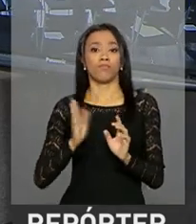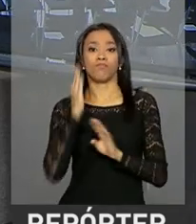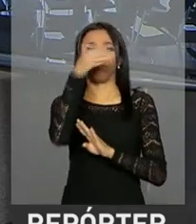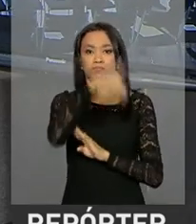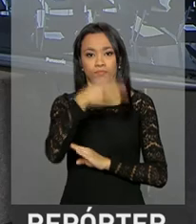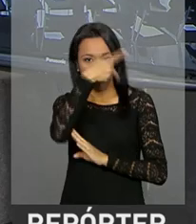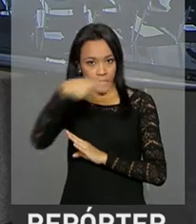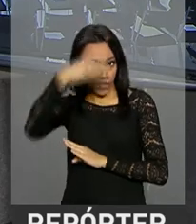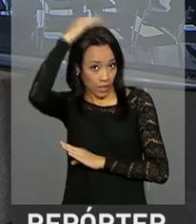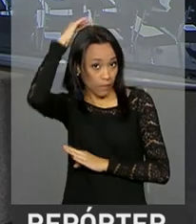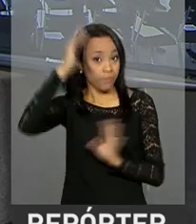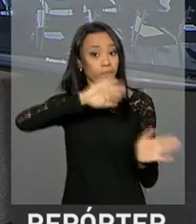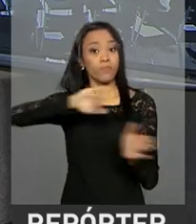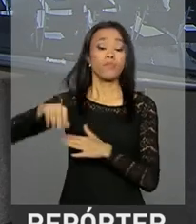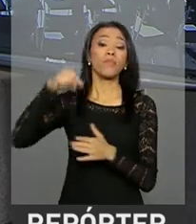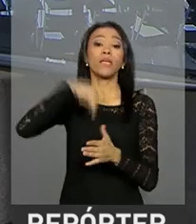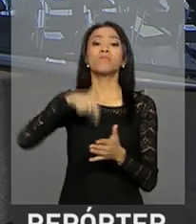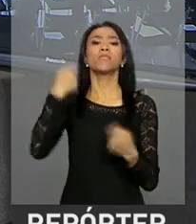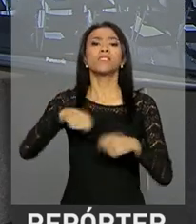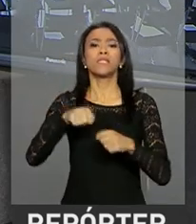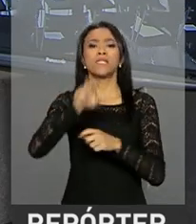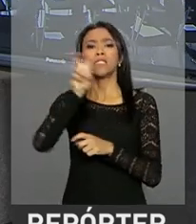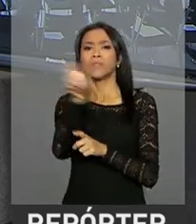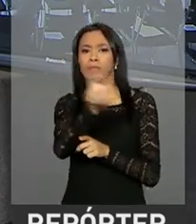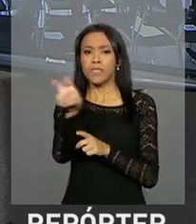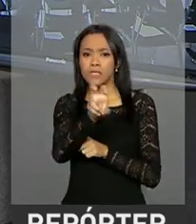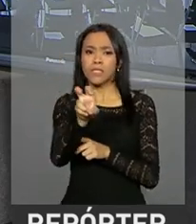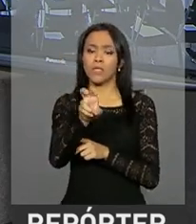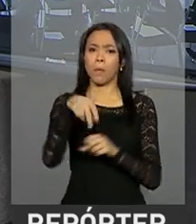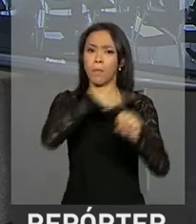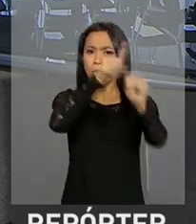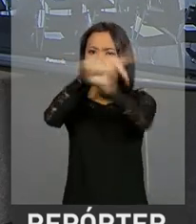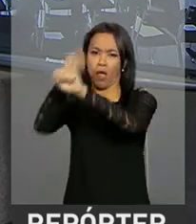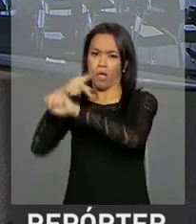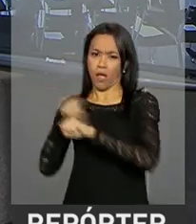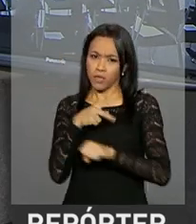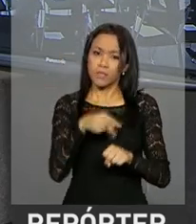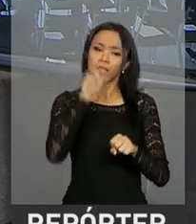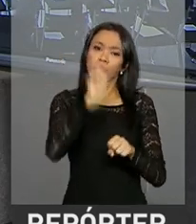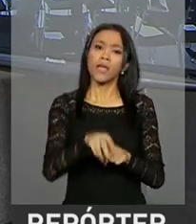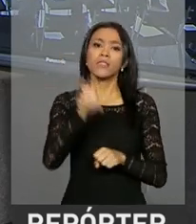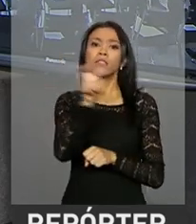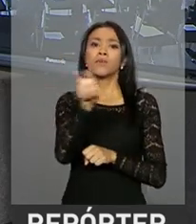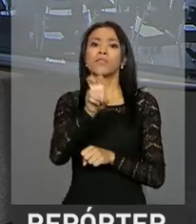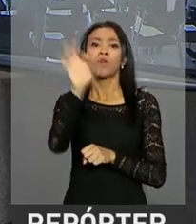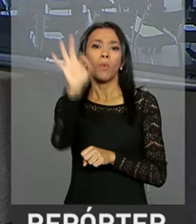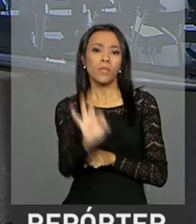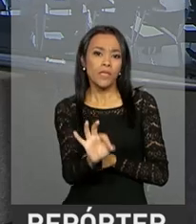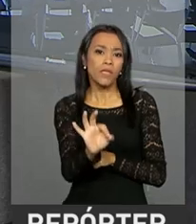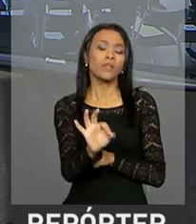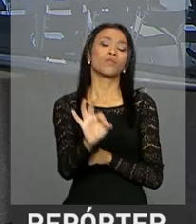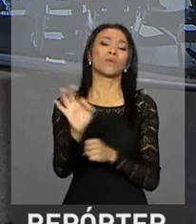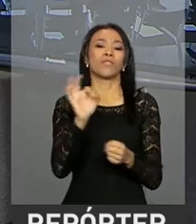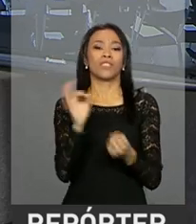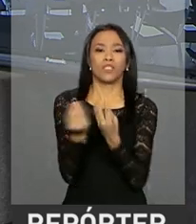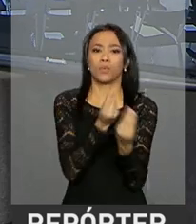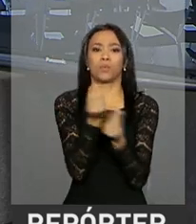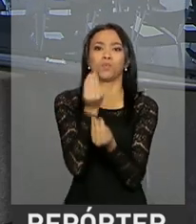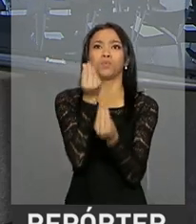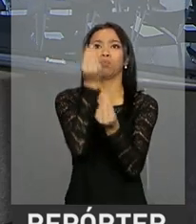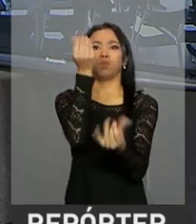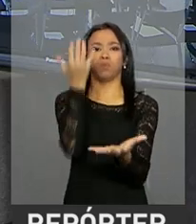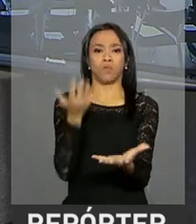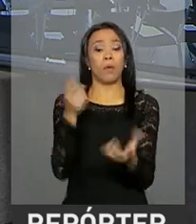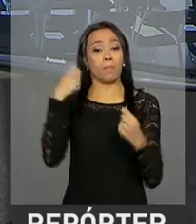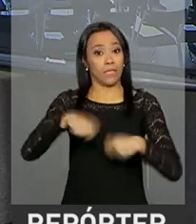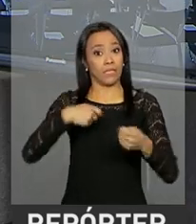por pelo menos 55 países, que somem 55% das emissões globais, né? Ele precisa